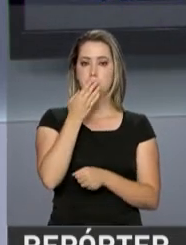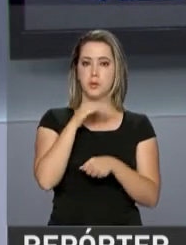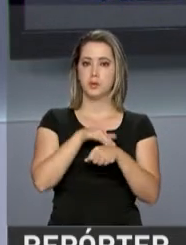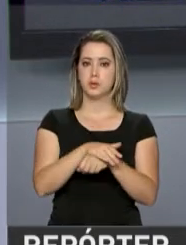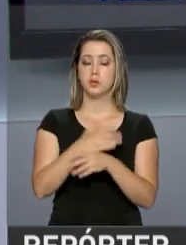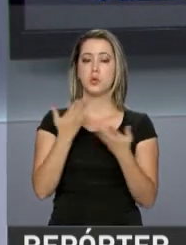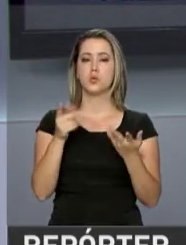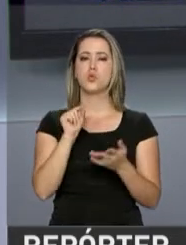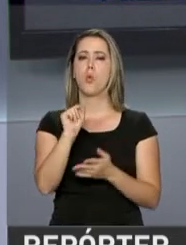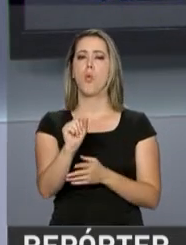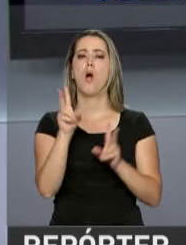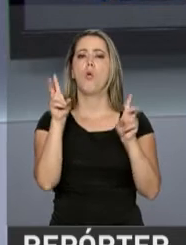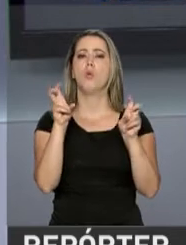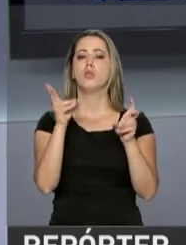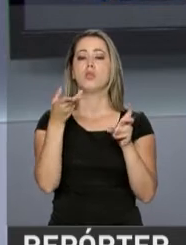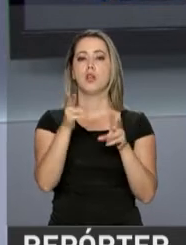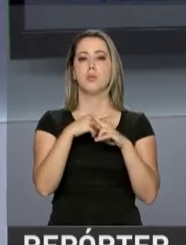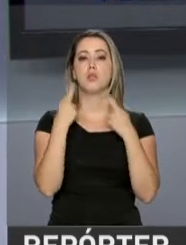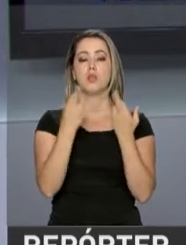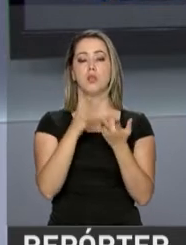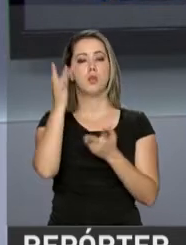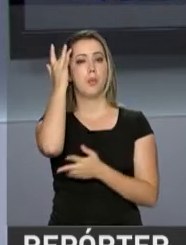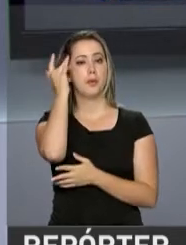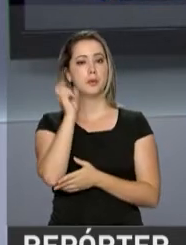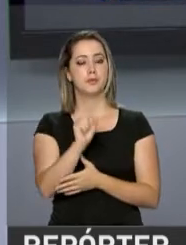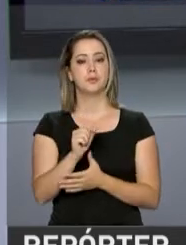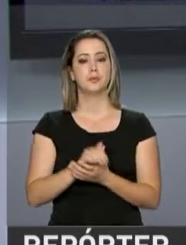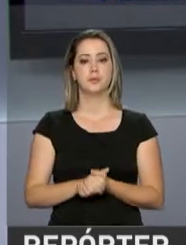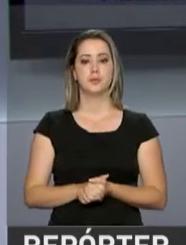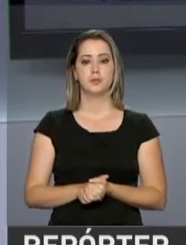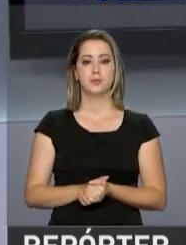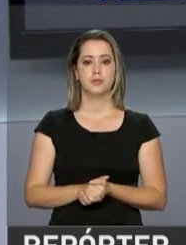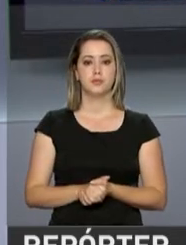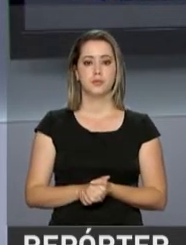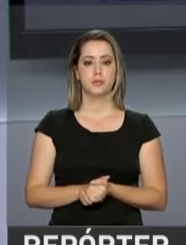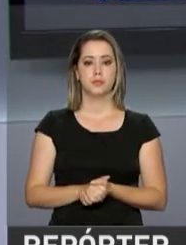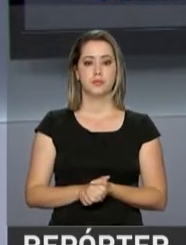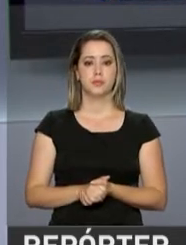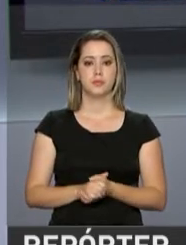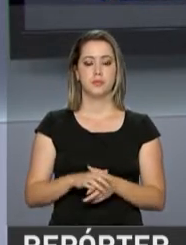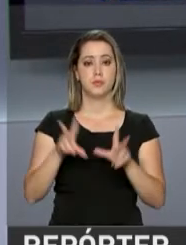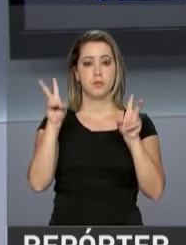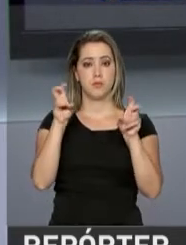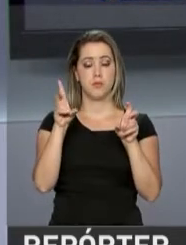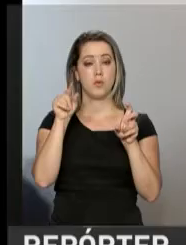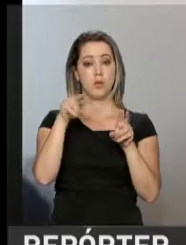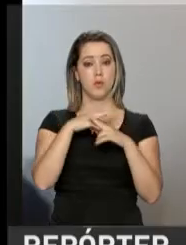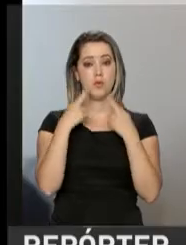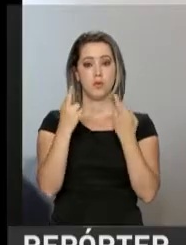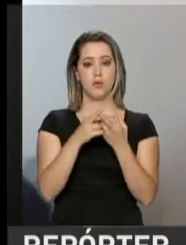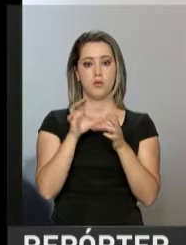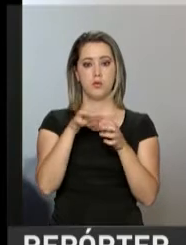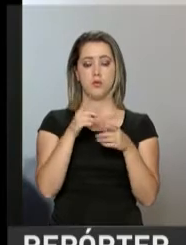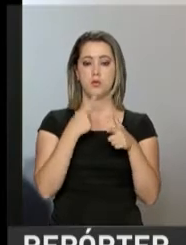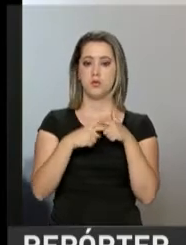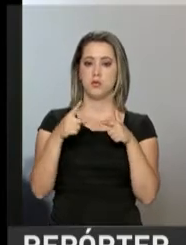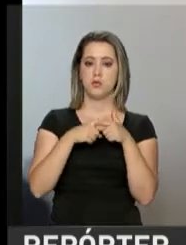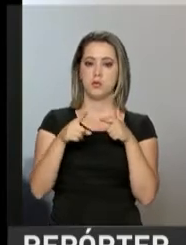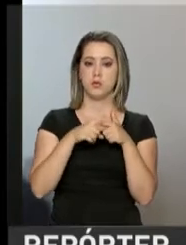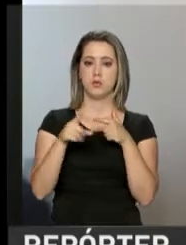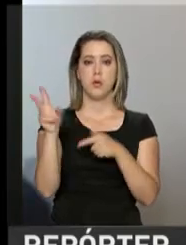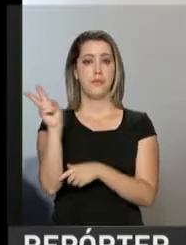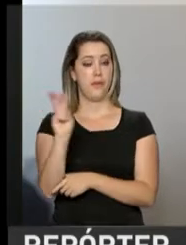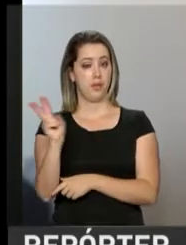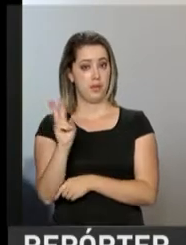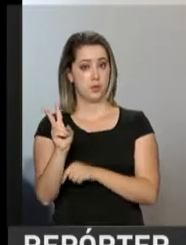vai ser o principal tema dessa reunião amanhã? Pois é, Roberto, o tema dessa reunião será a situação da